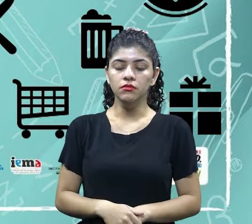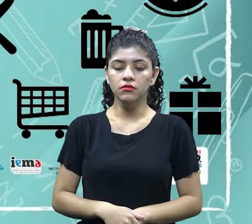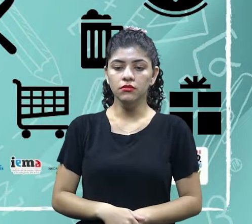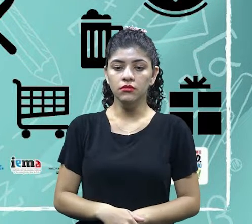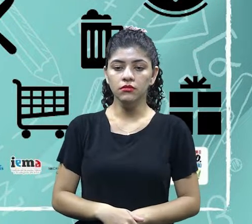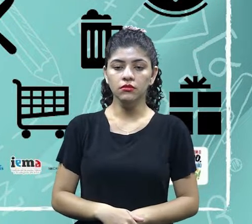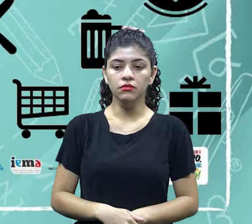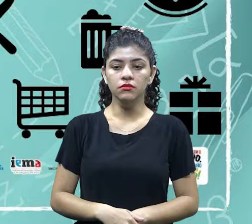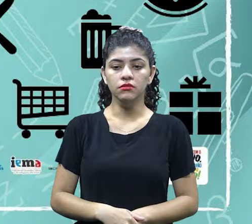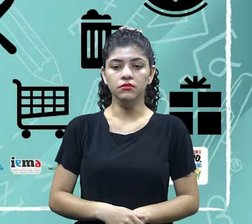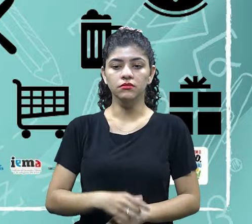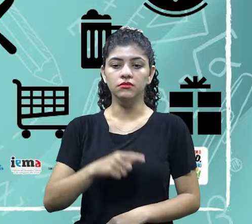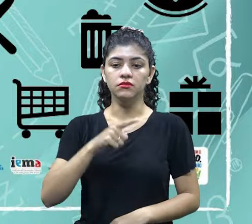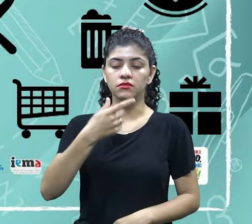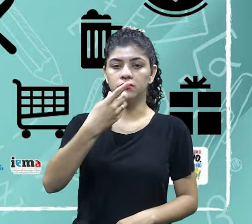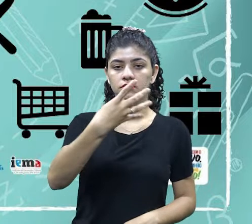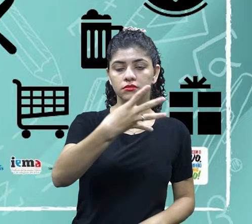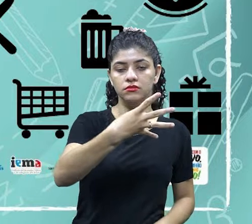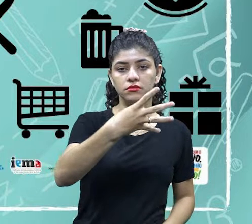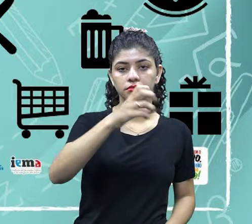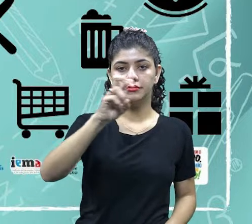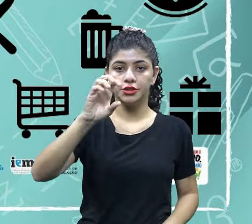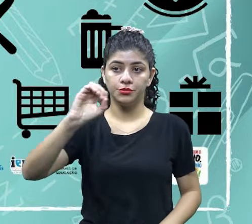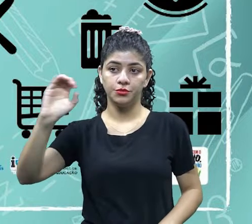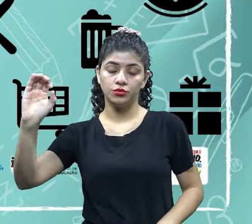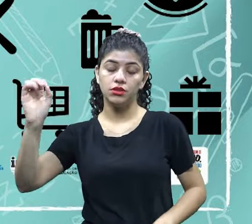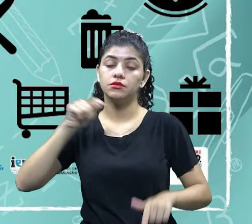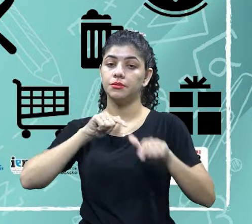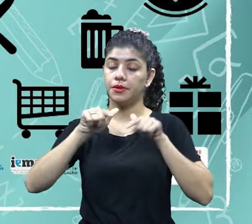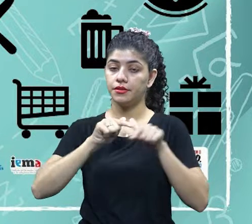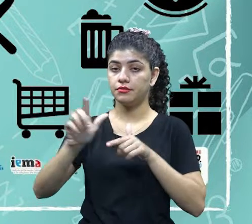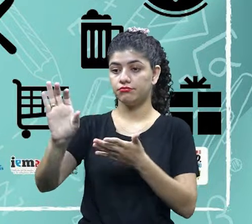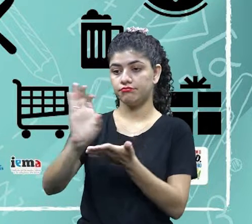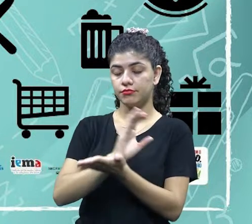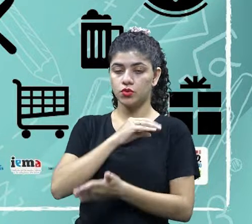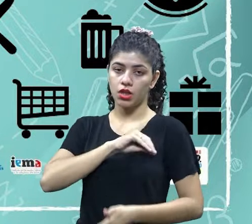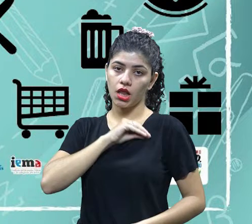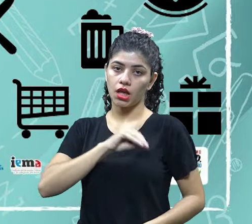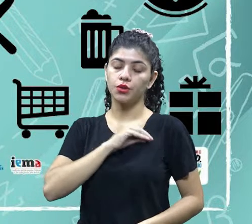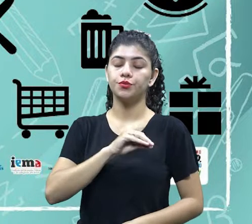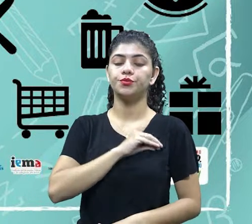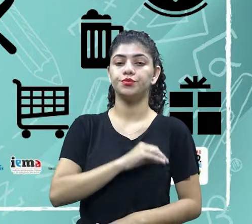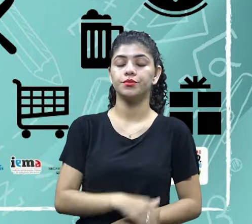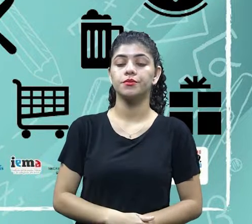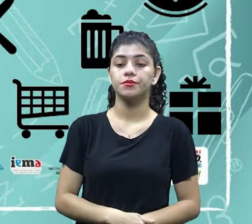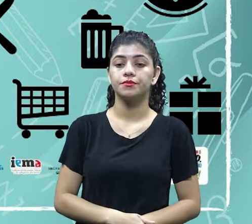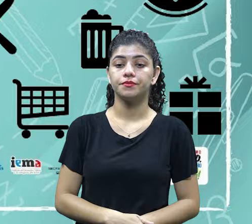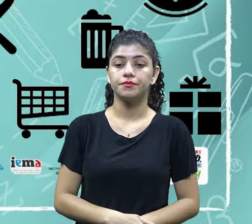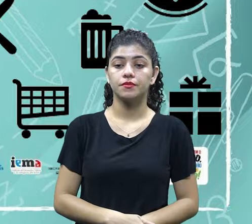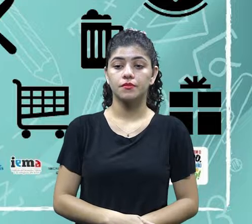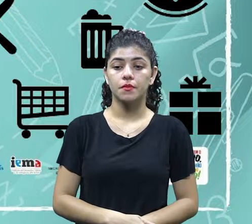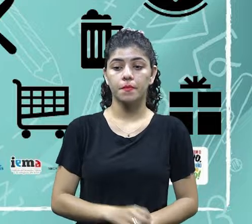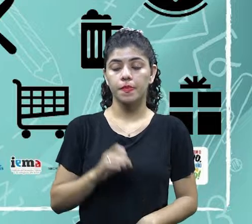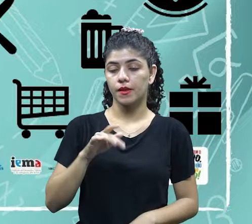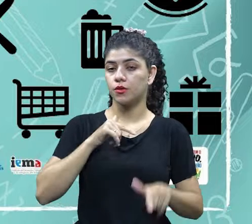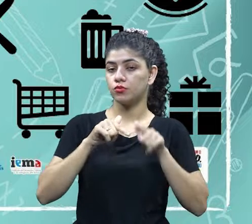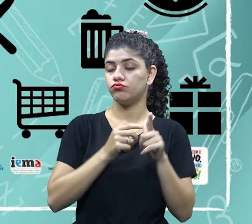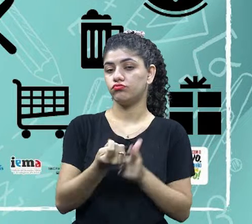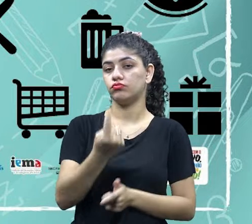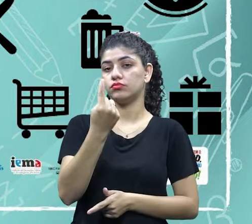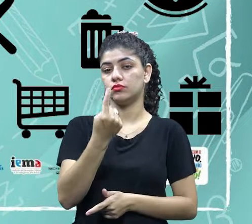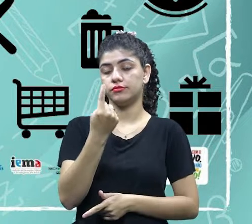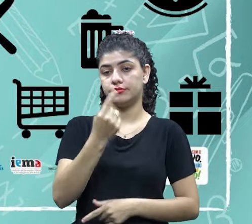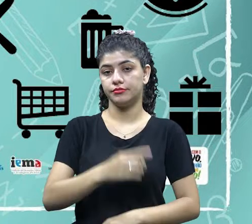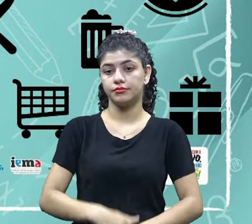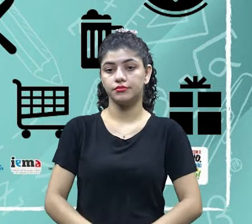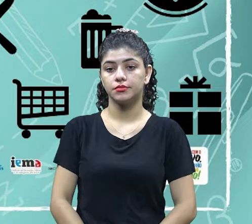que João geralmente fatura em média 4.500 com a prestação de seu serviço, e tendo essa sua